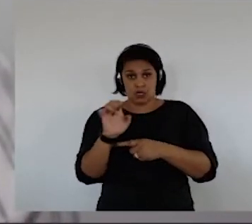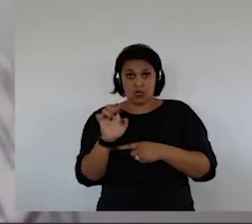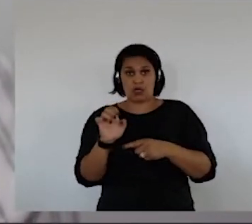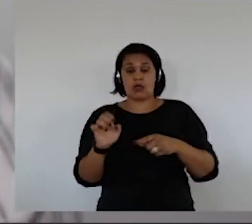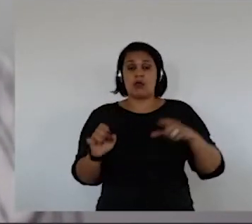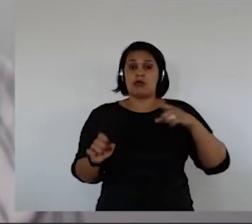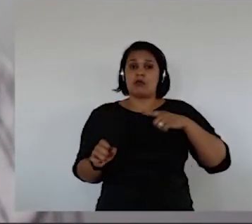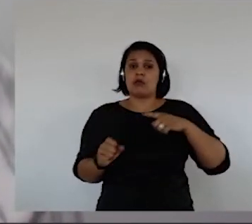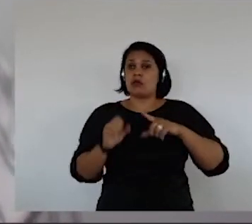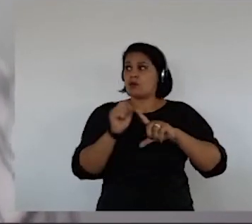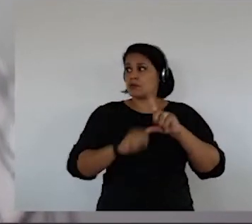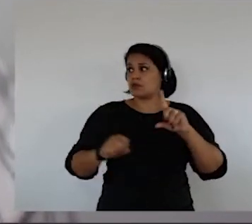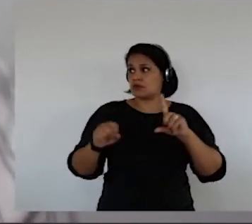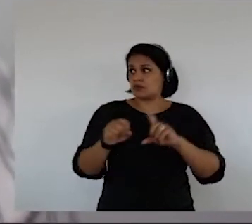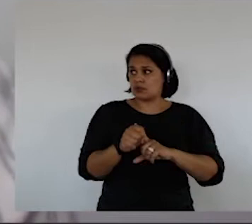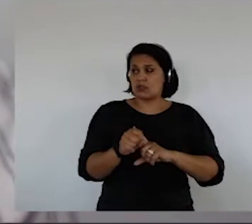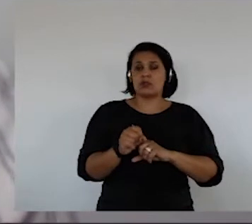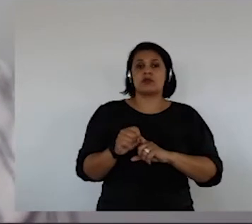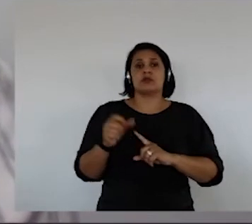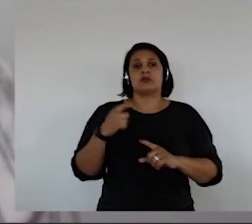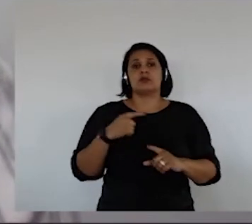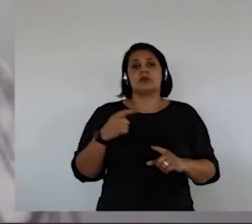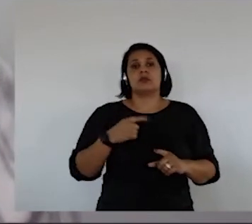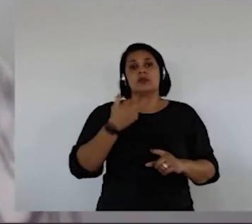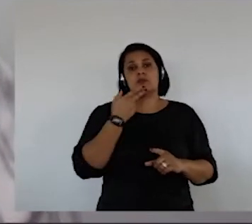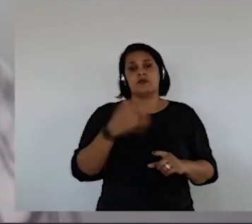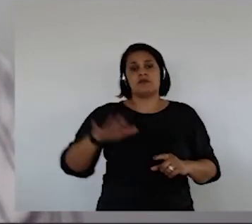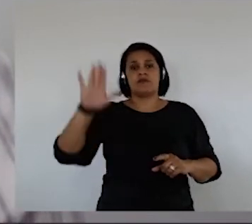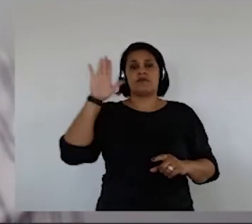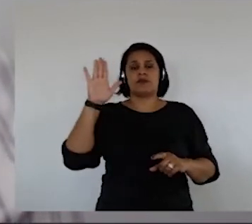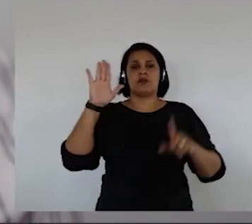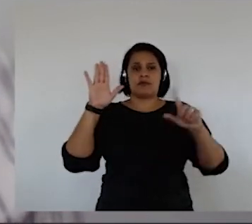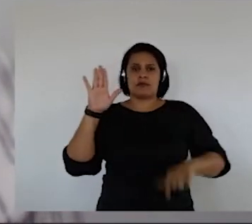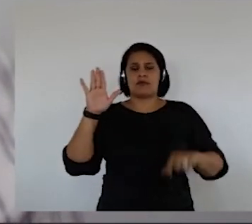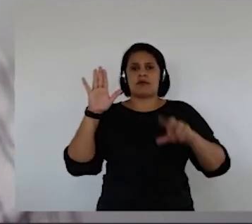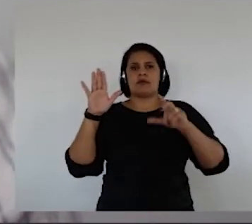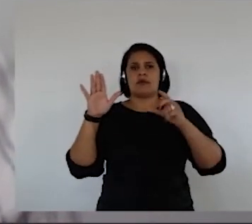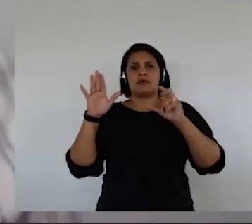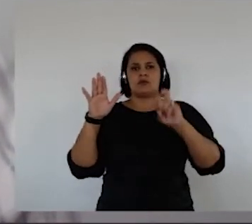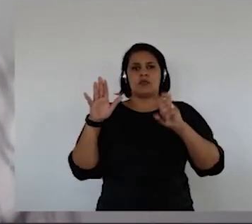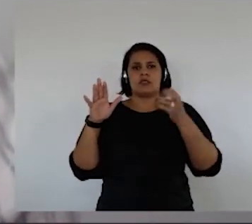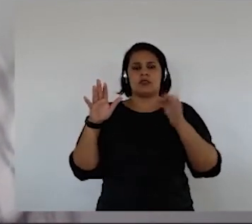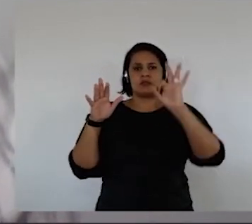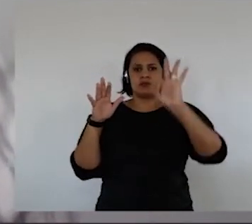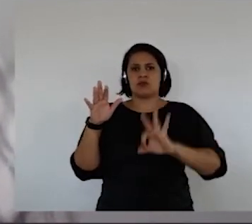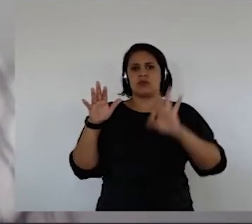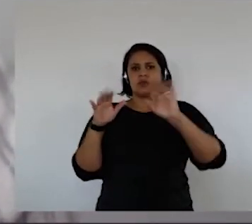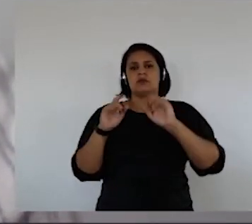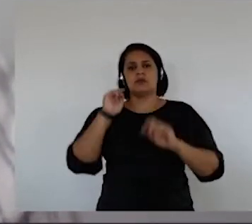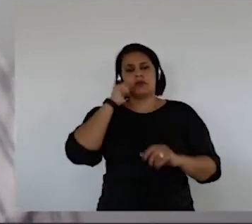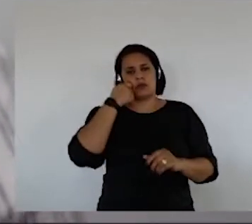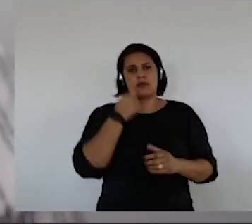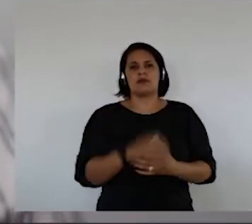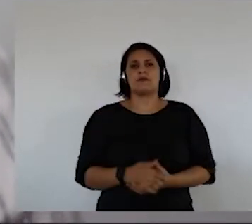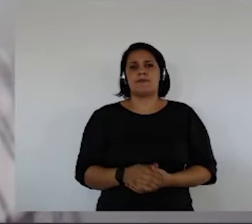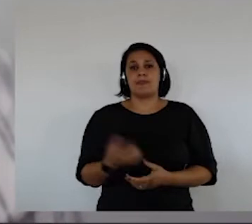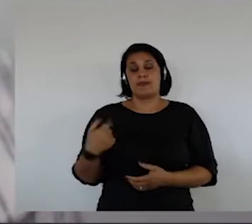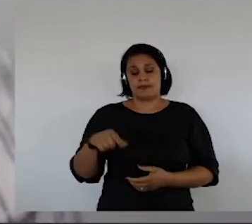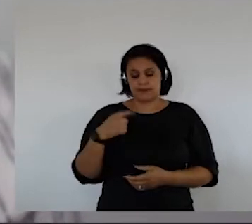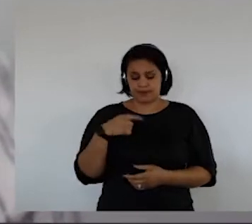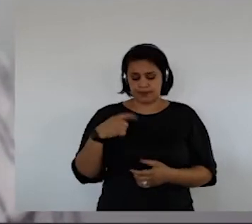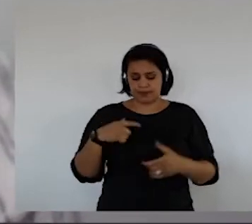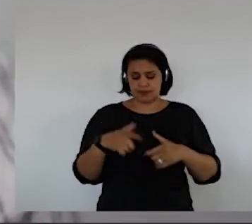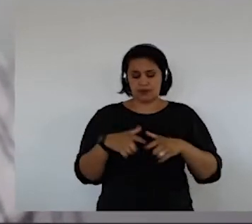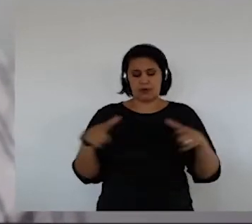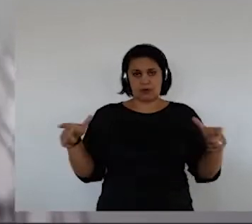composta por 56% de pessoas declaradamente negras. Todavia, apesar de sermos maioria populacional, de acordo com